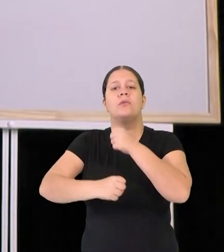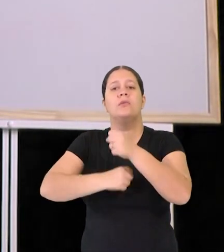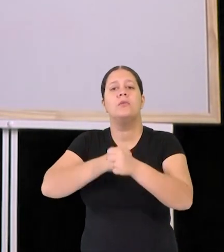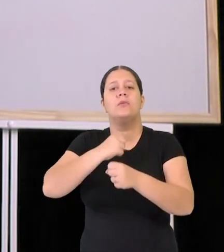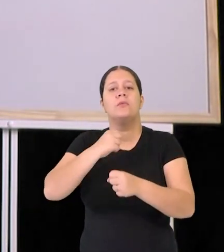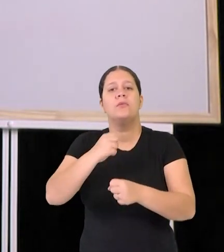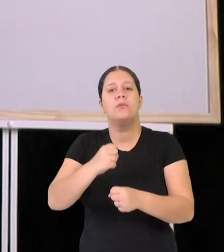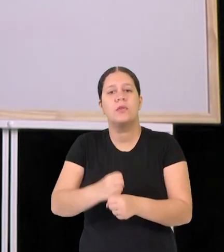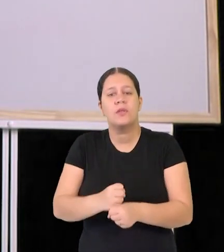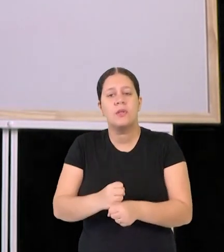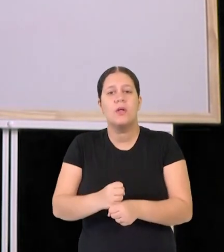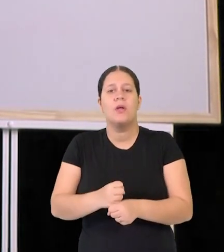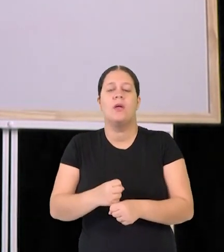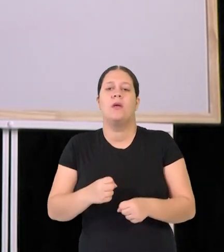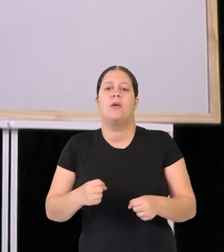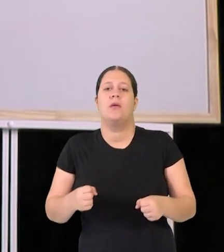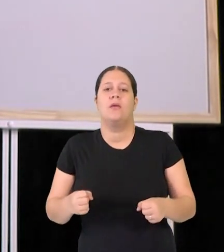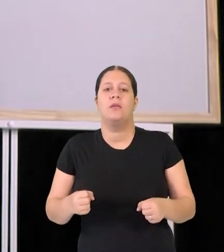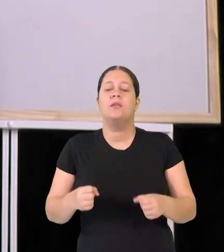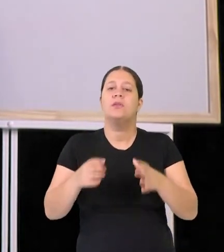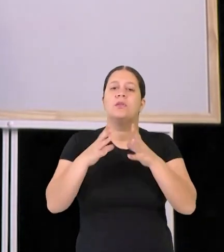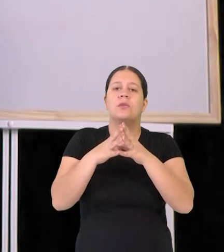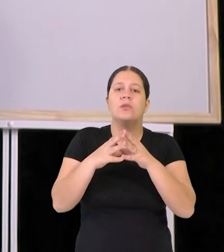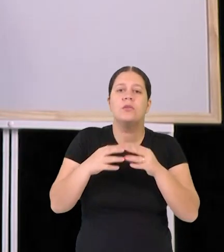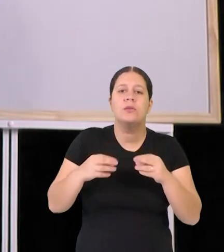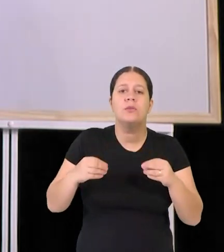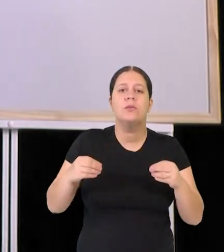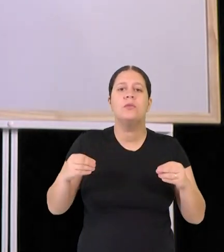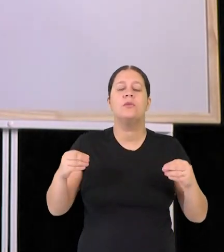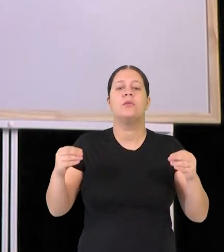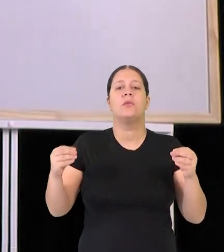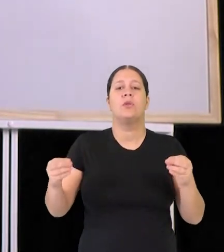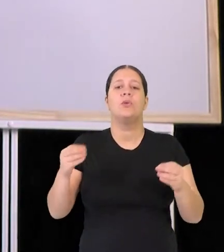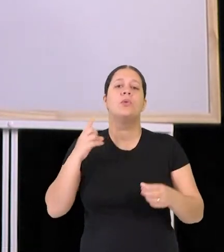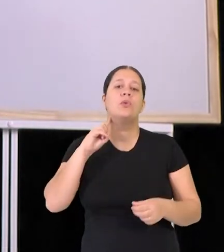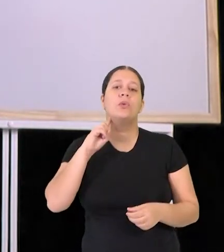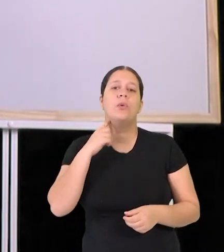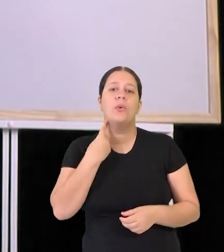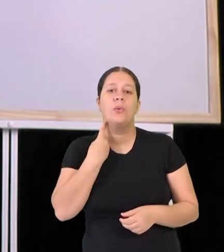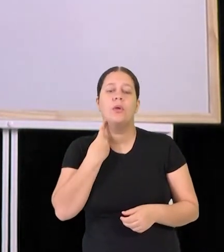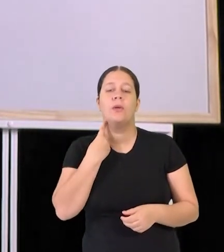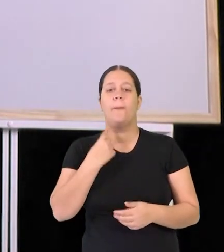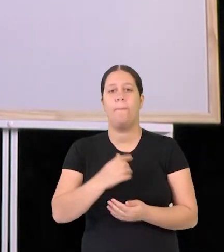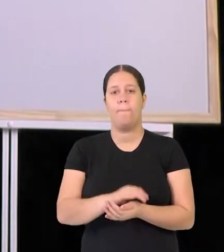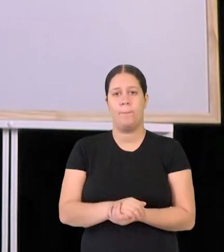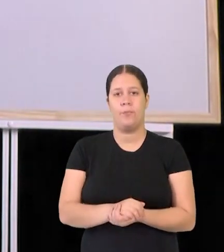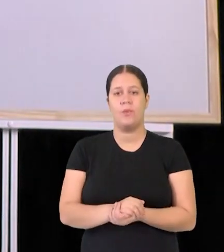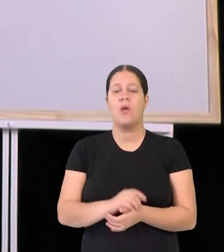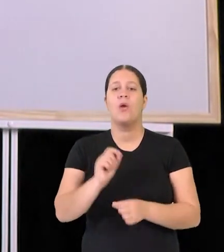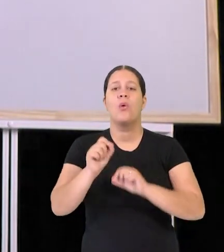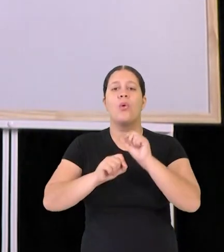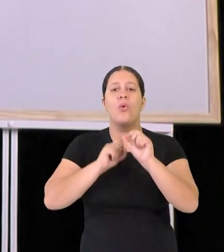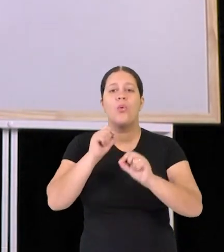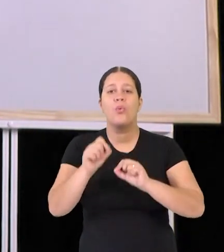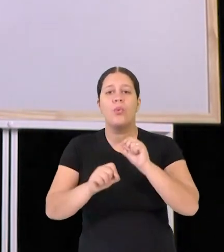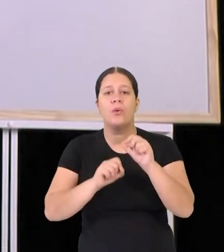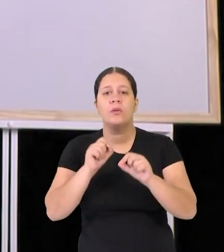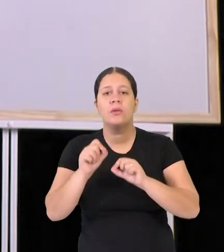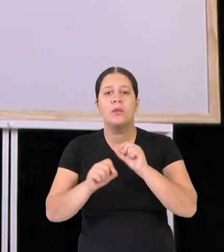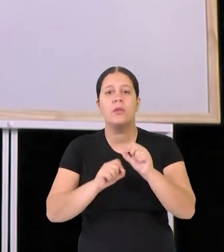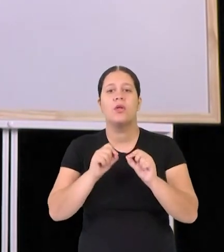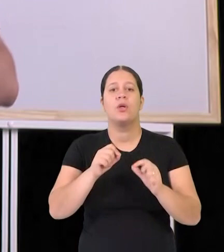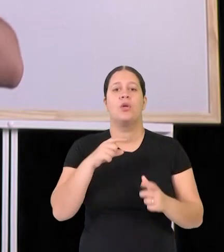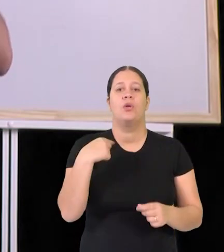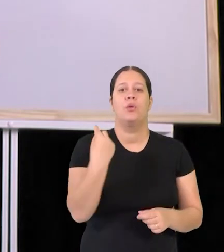condições desfavoráveis do que favoráveis à dispersão de poluentes. Ou seja, o que é que a gente tem aí,